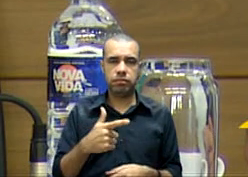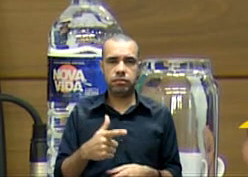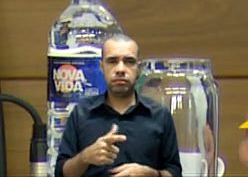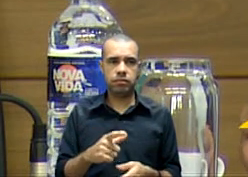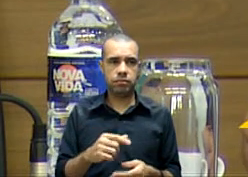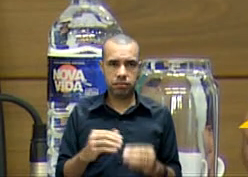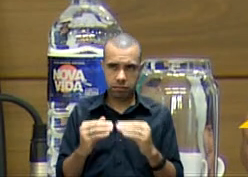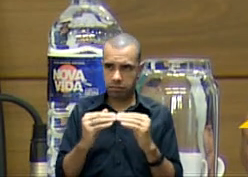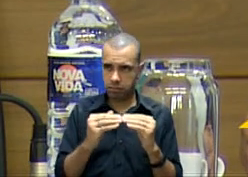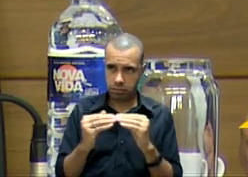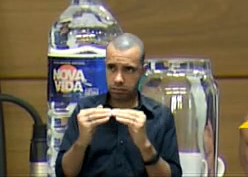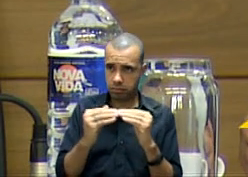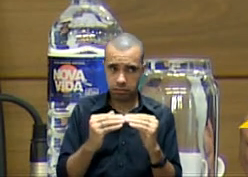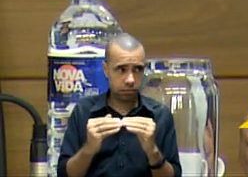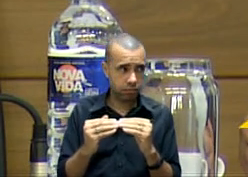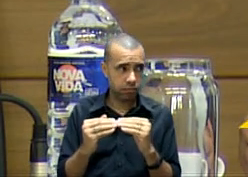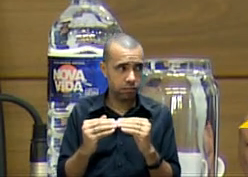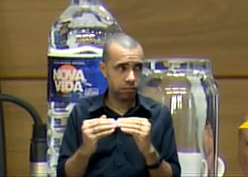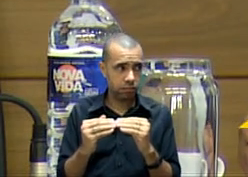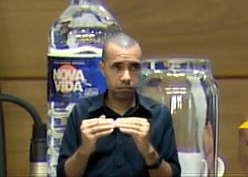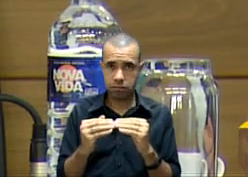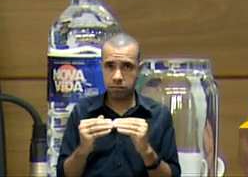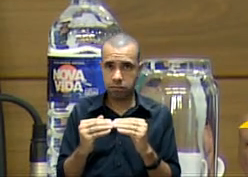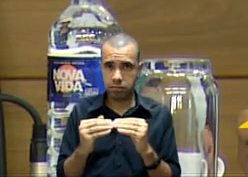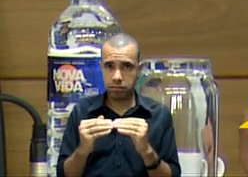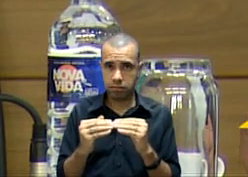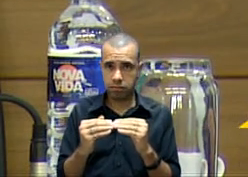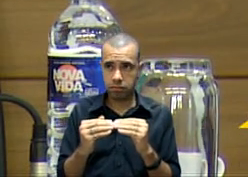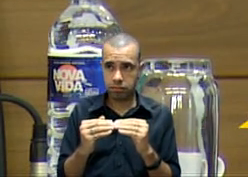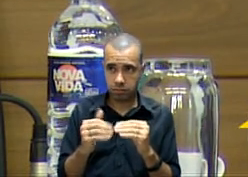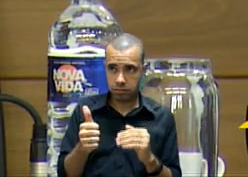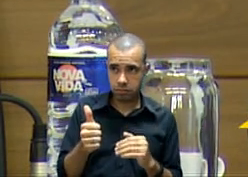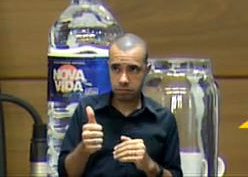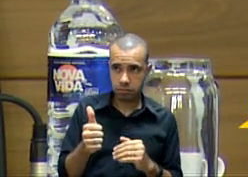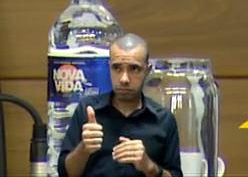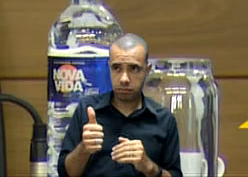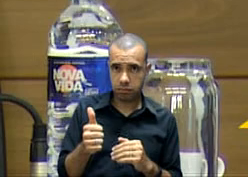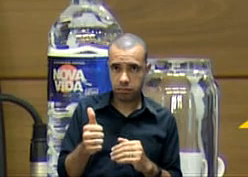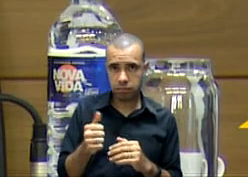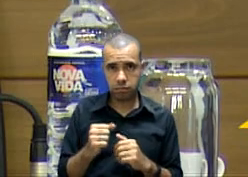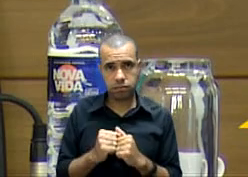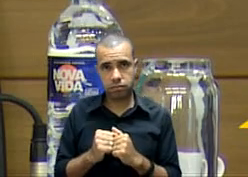permaneçam como estão, os que não... Tá.